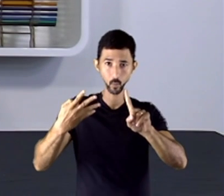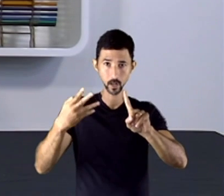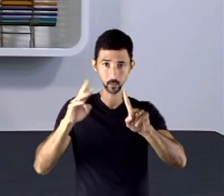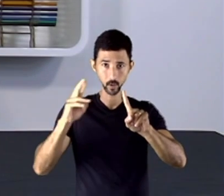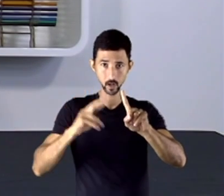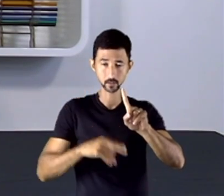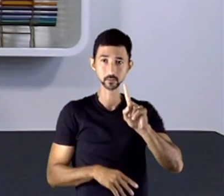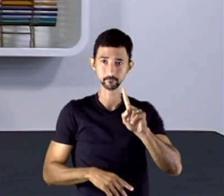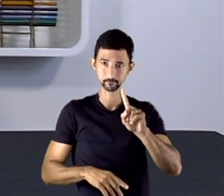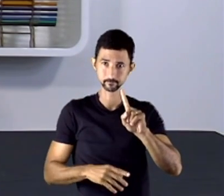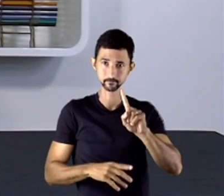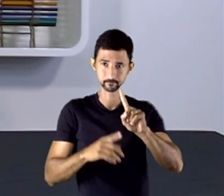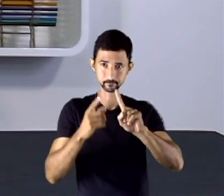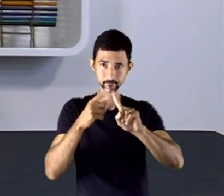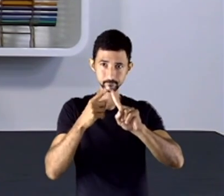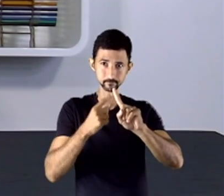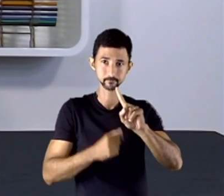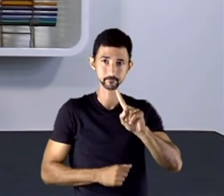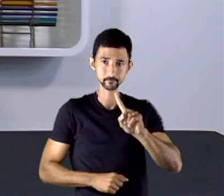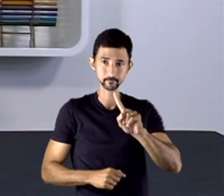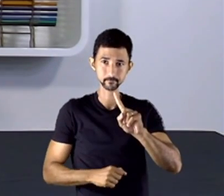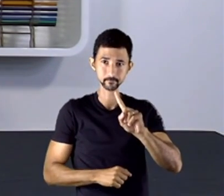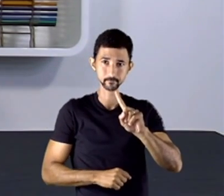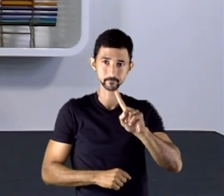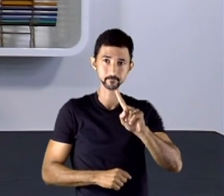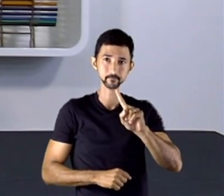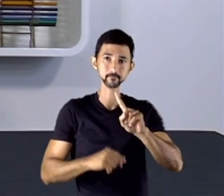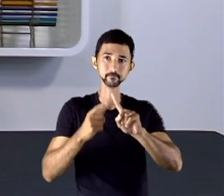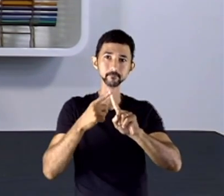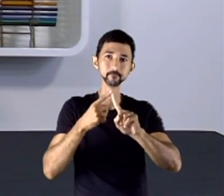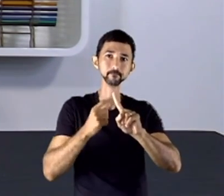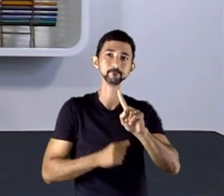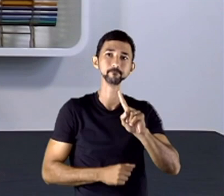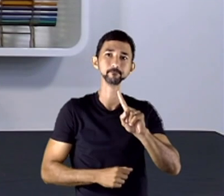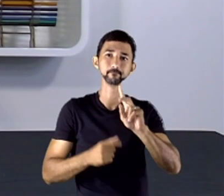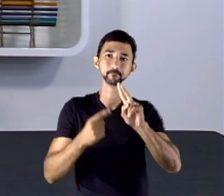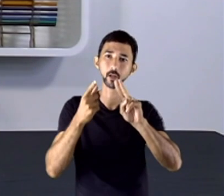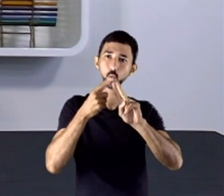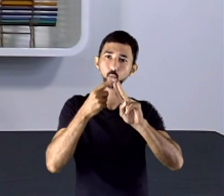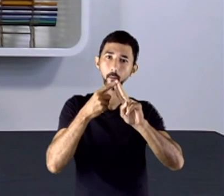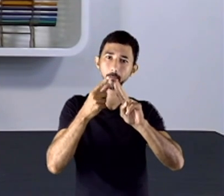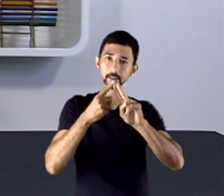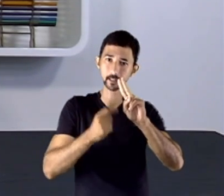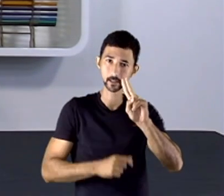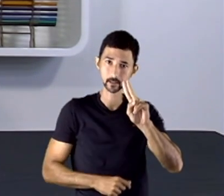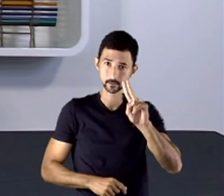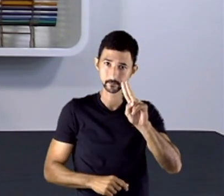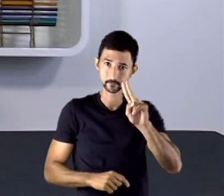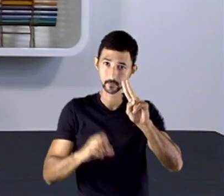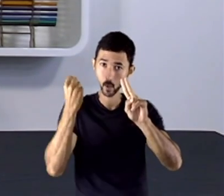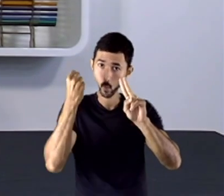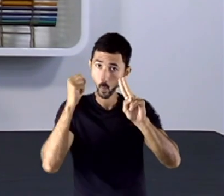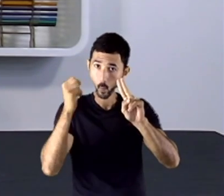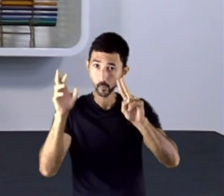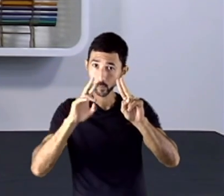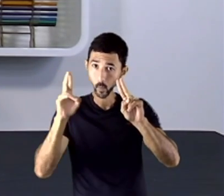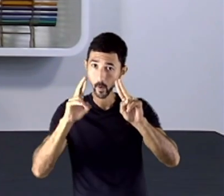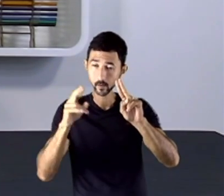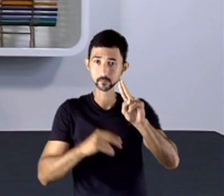R$4. Passagem inteira, preço R$4. Duas passagens, R$8.